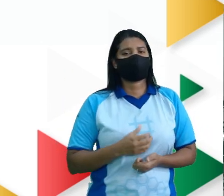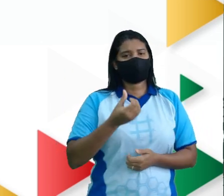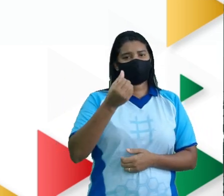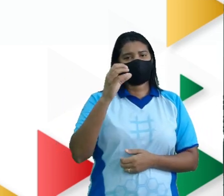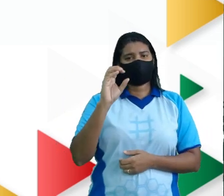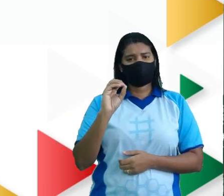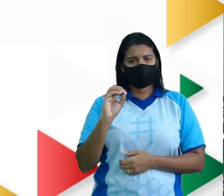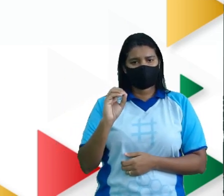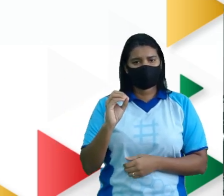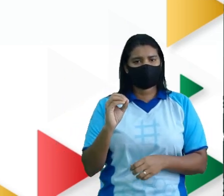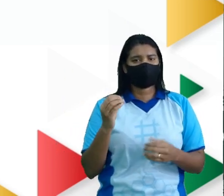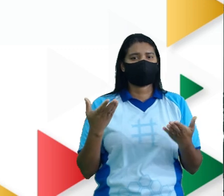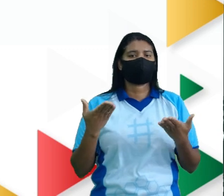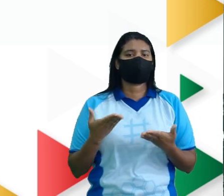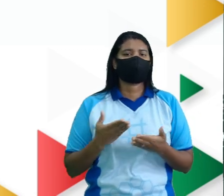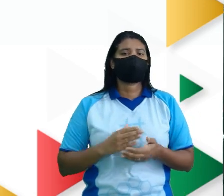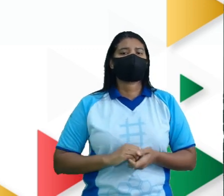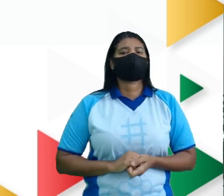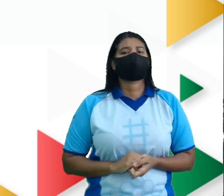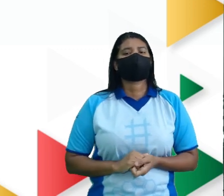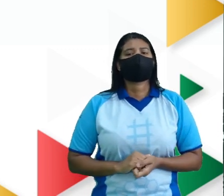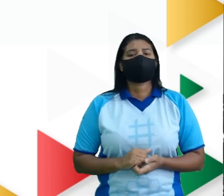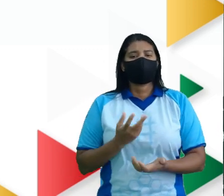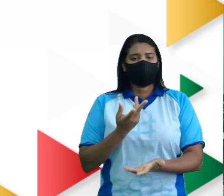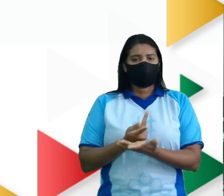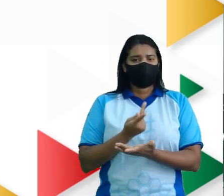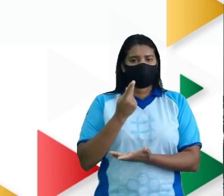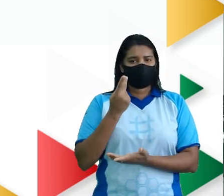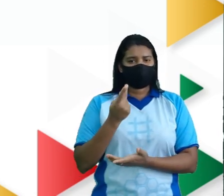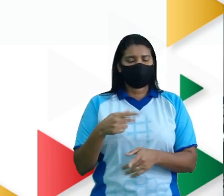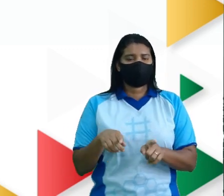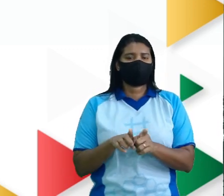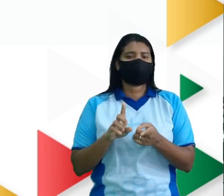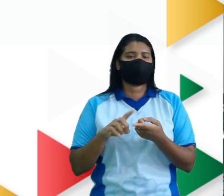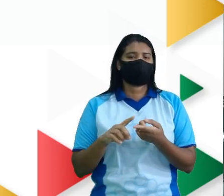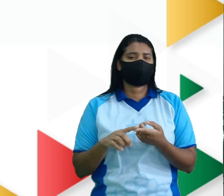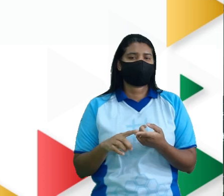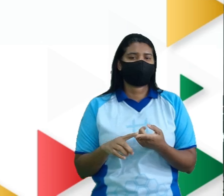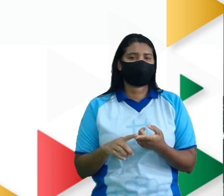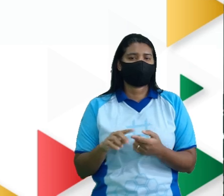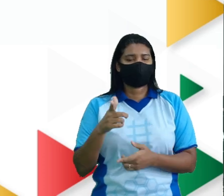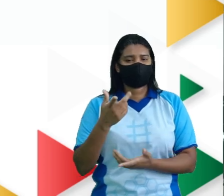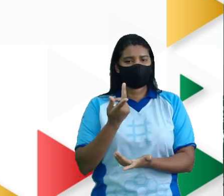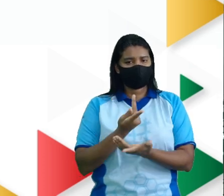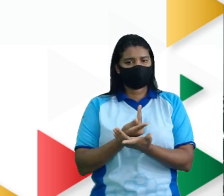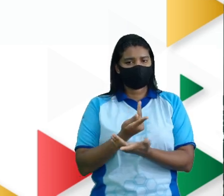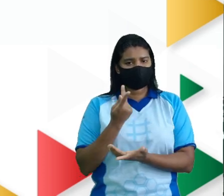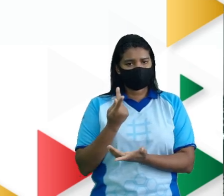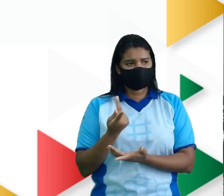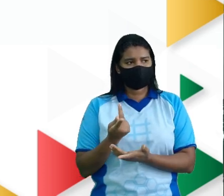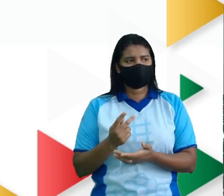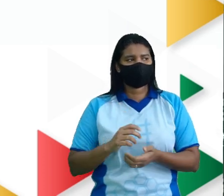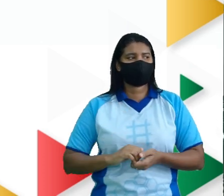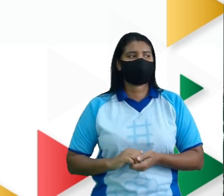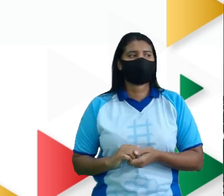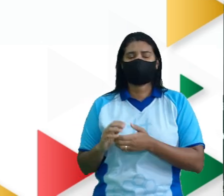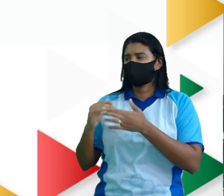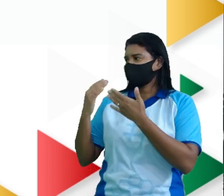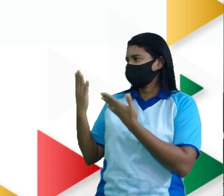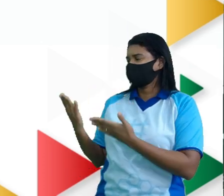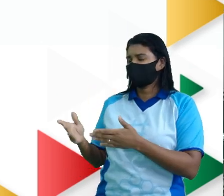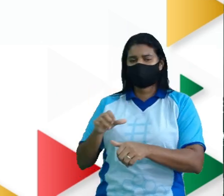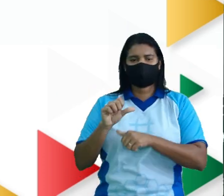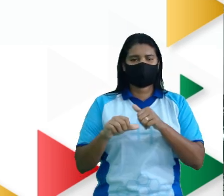graus nessa origem. Realizamos o segundo passo. Depois disso, se isso não acontecer, você vai voltar, tá? E